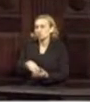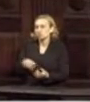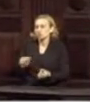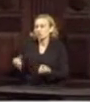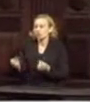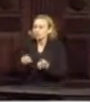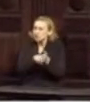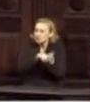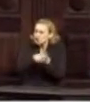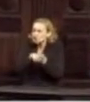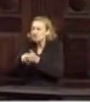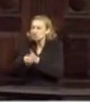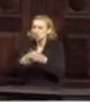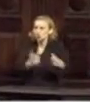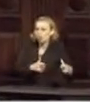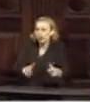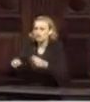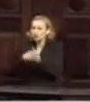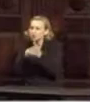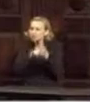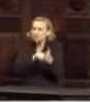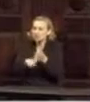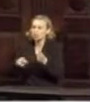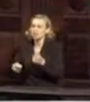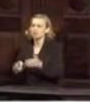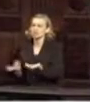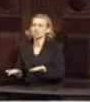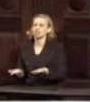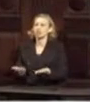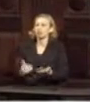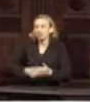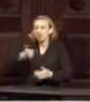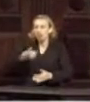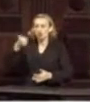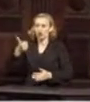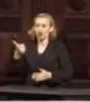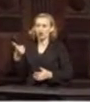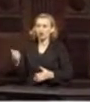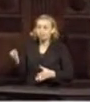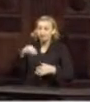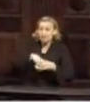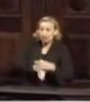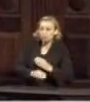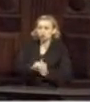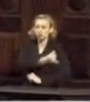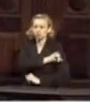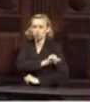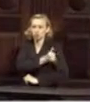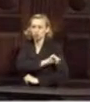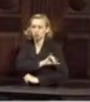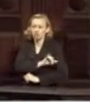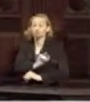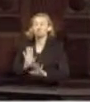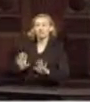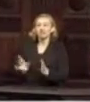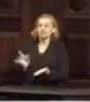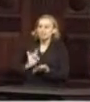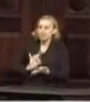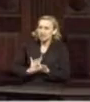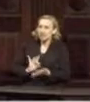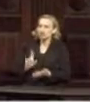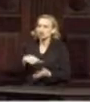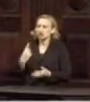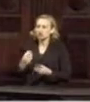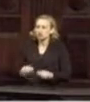utilizando a tecnologia para melhorar a sua gestão interna, melhorar a sua produtividade, mas, na verdade, ele está entregando